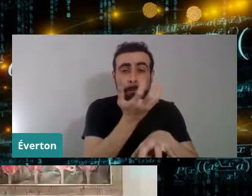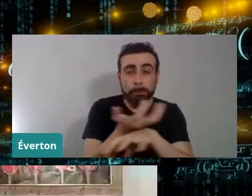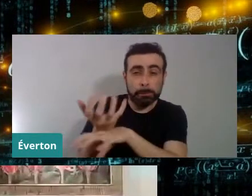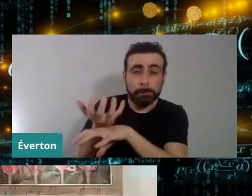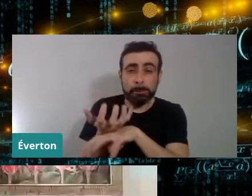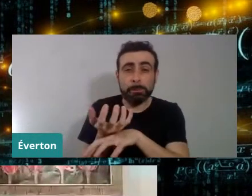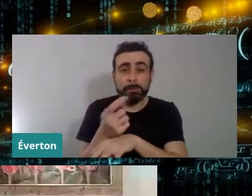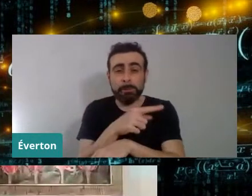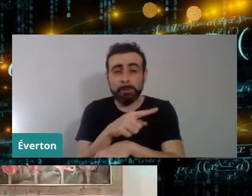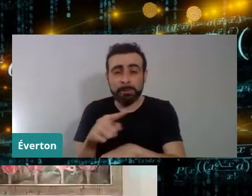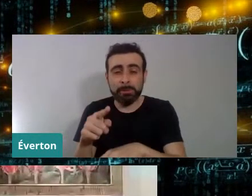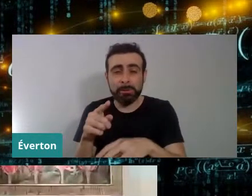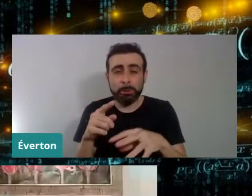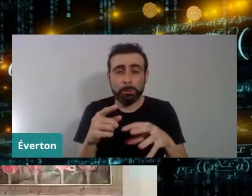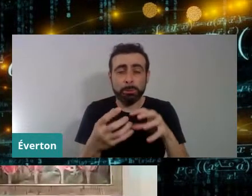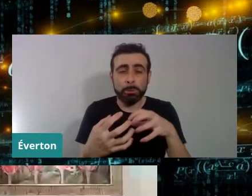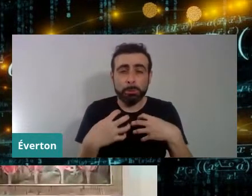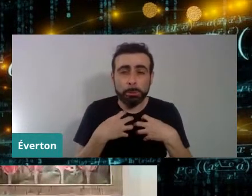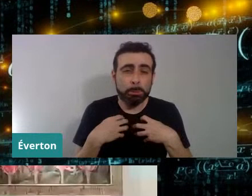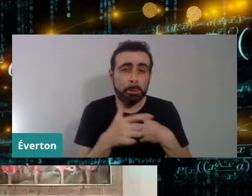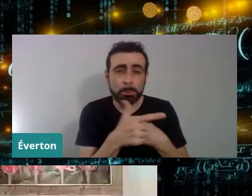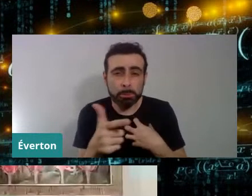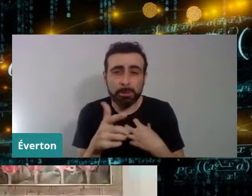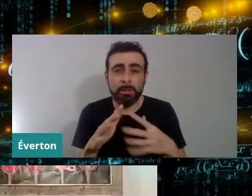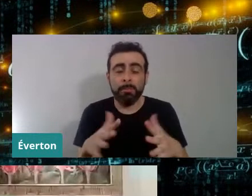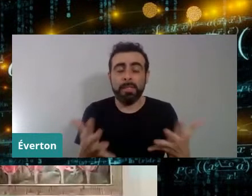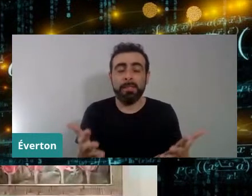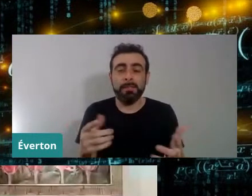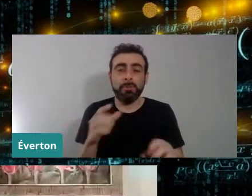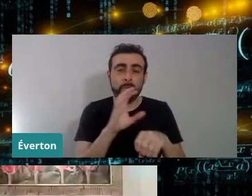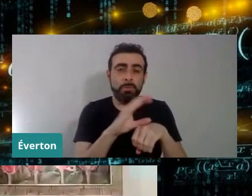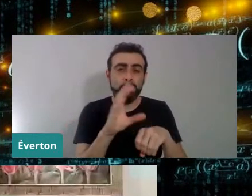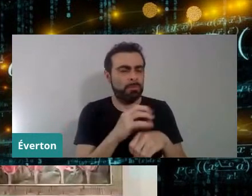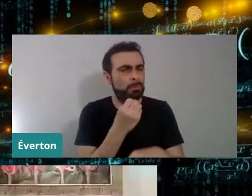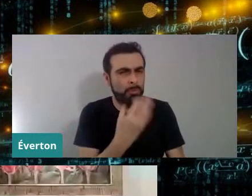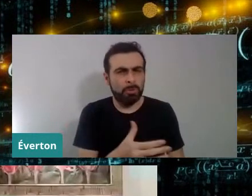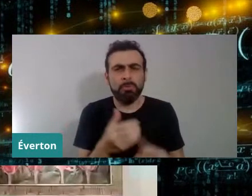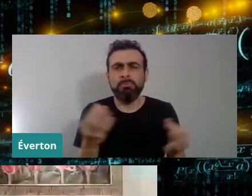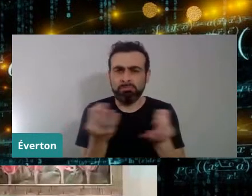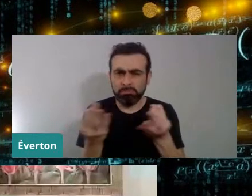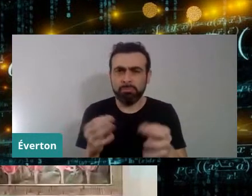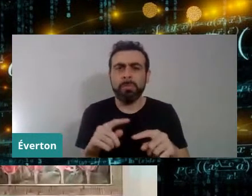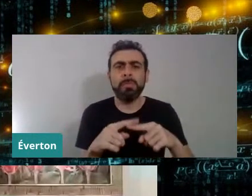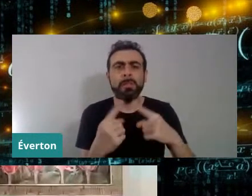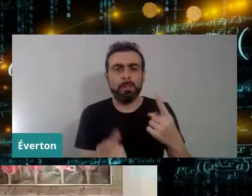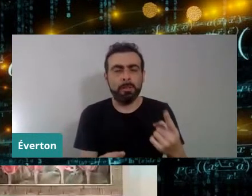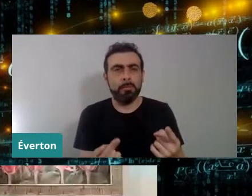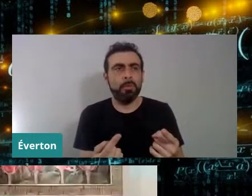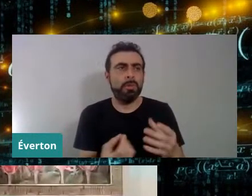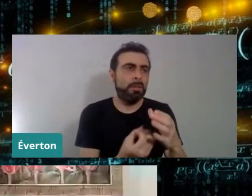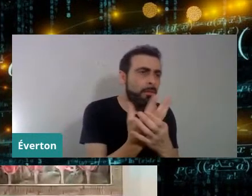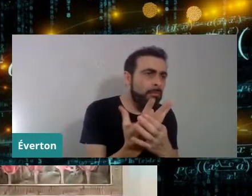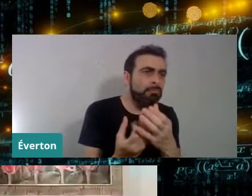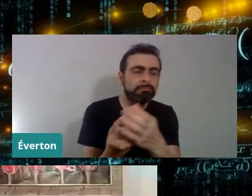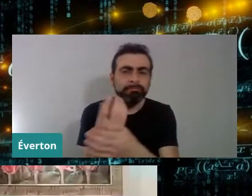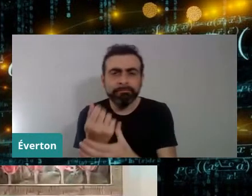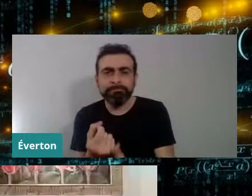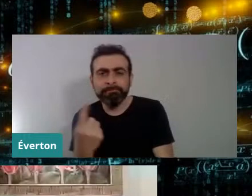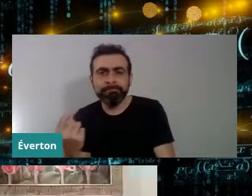pouco abstrata, mas foi um curso bom, foi gostando. Foi dando, depois começaram a aparecer mais